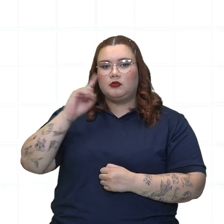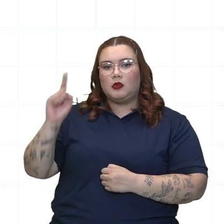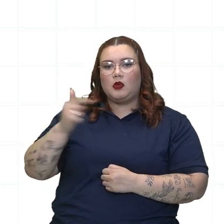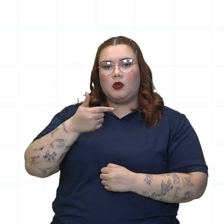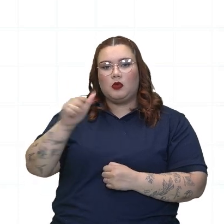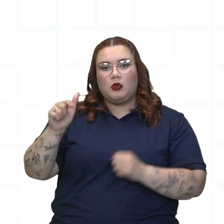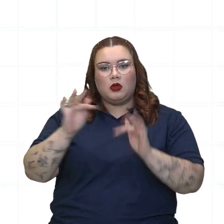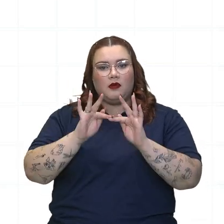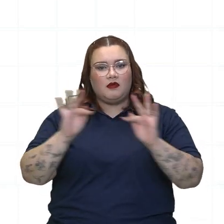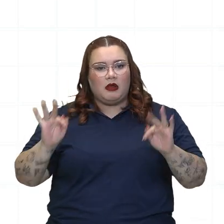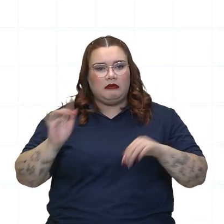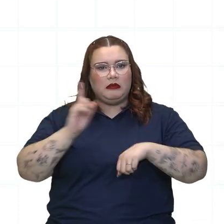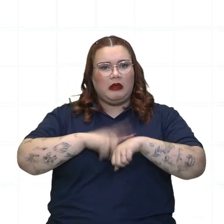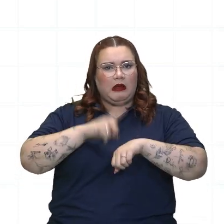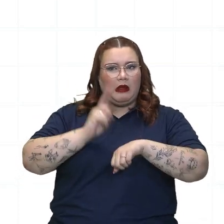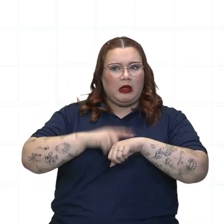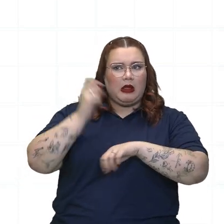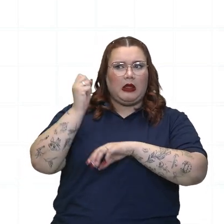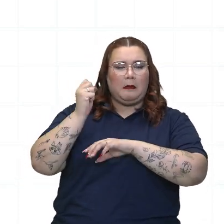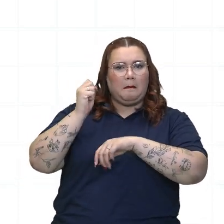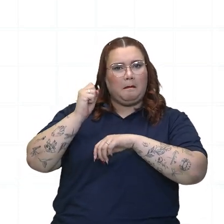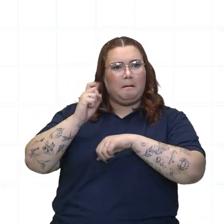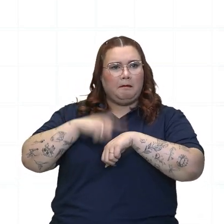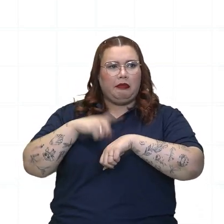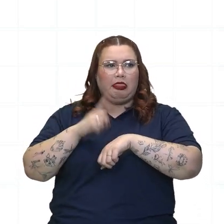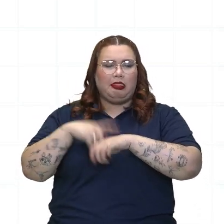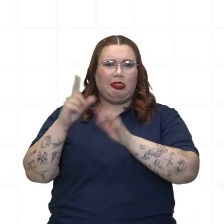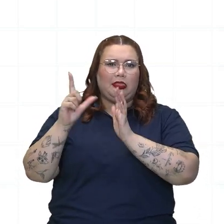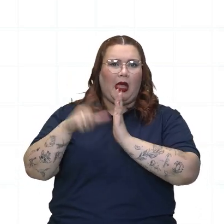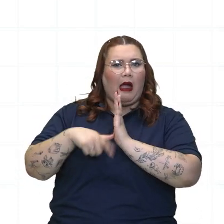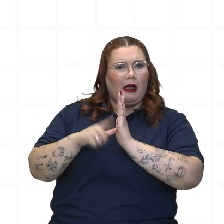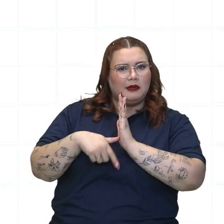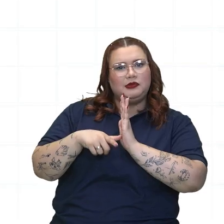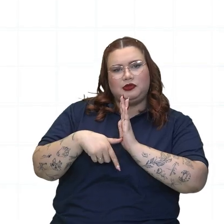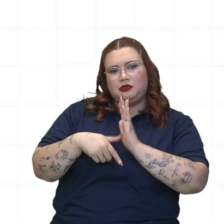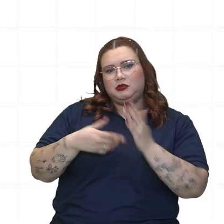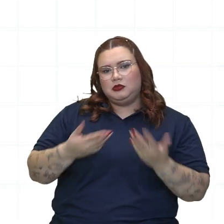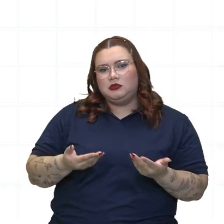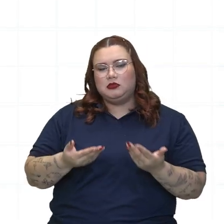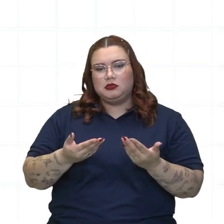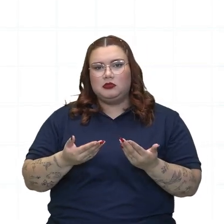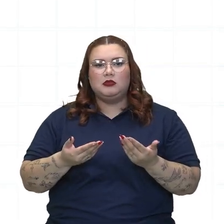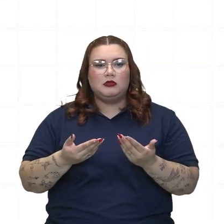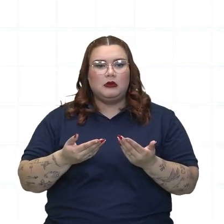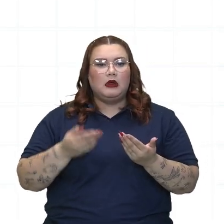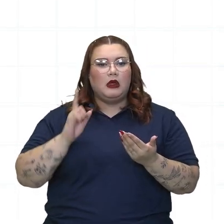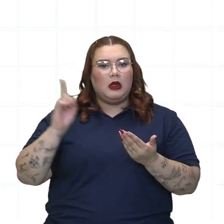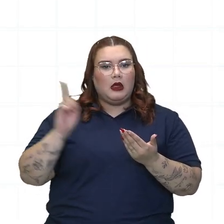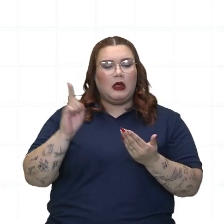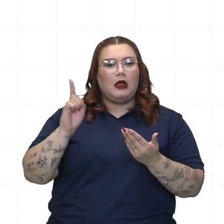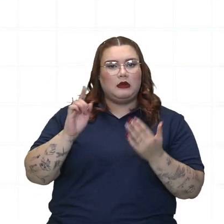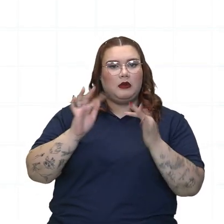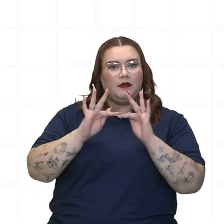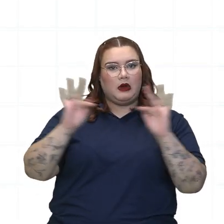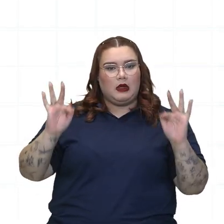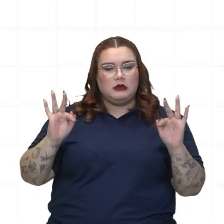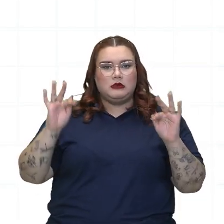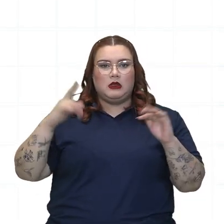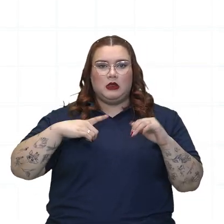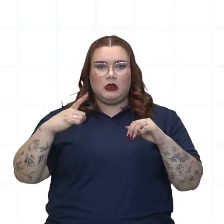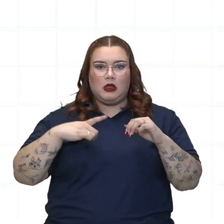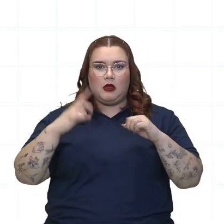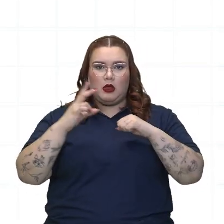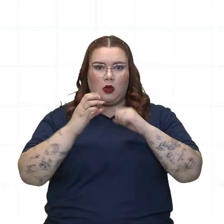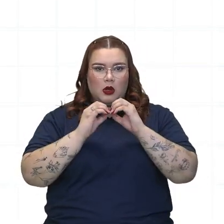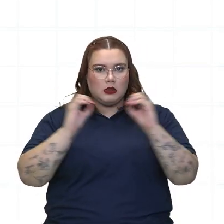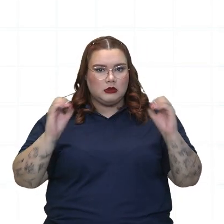bastante tarde. É um sujeito? É uma oração? Sim, é uma oração. Está ali o verbo, era. Então,